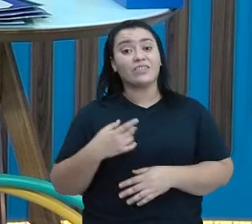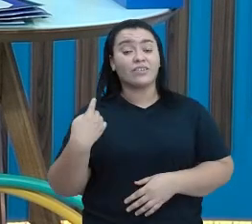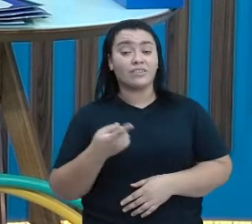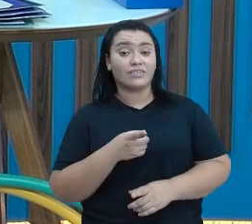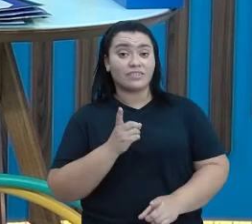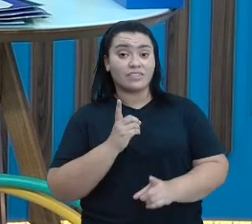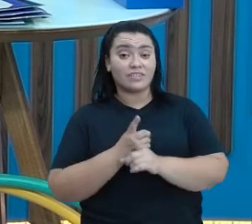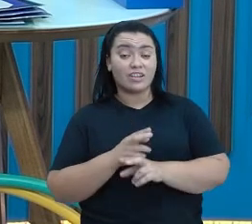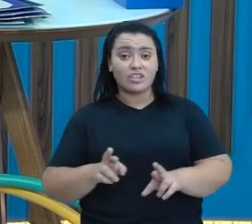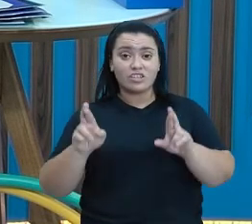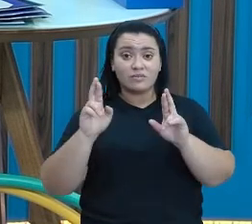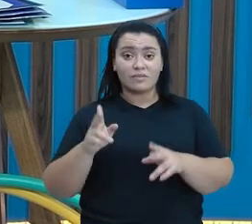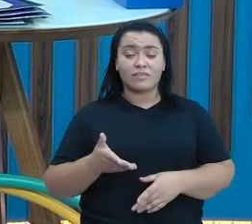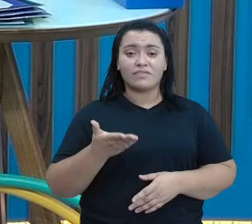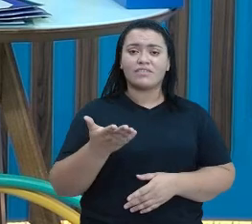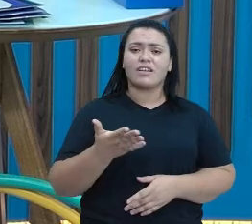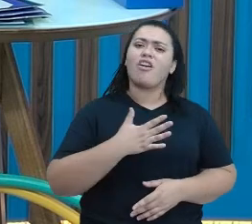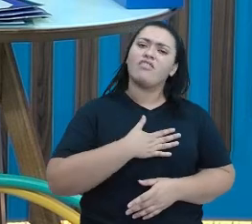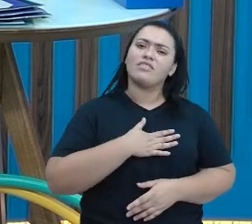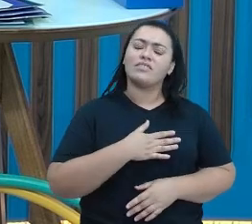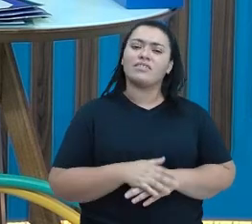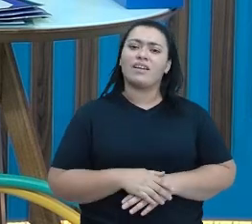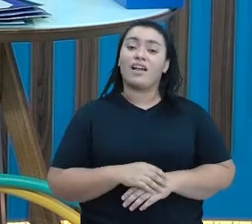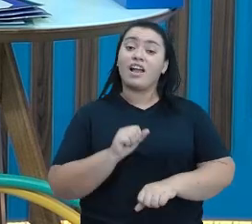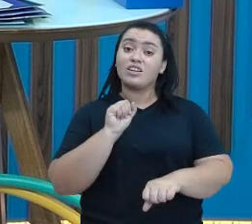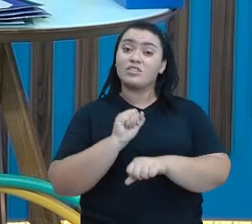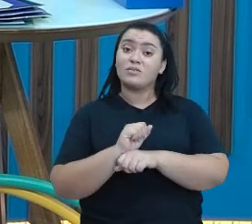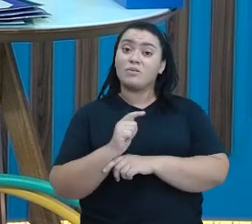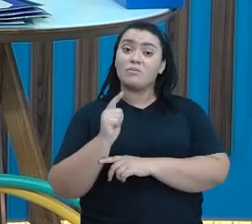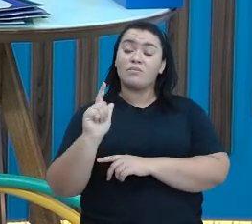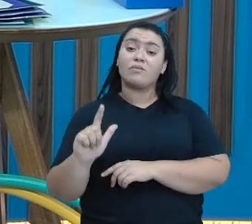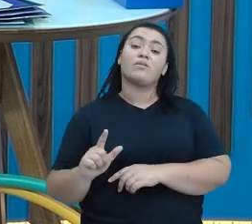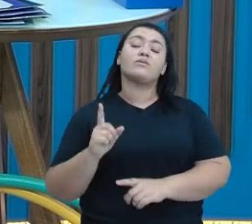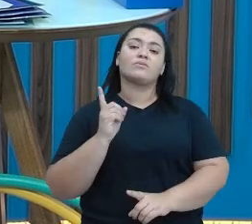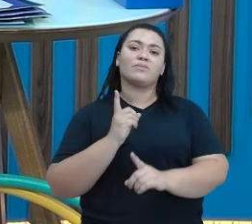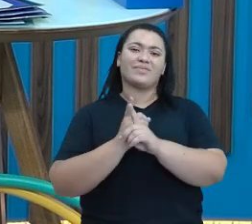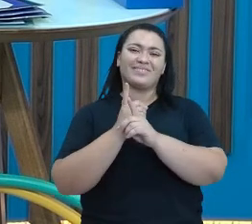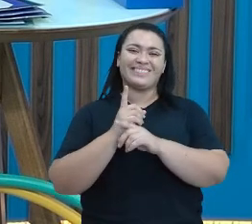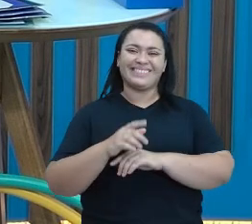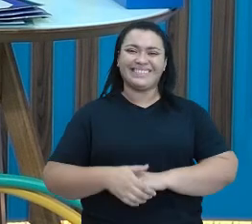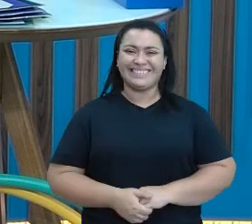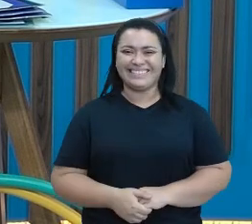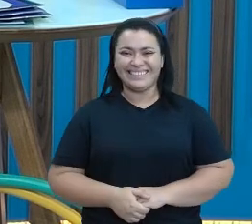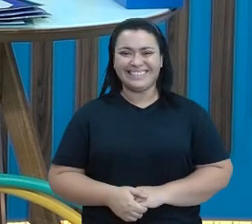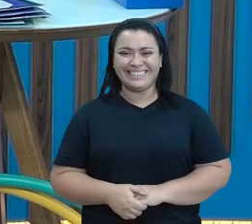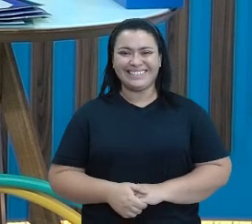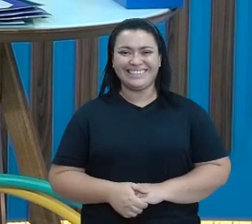encontro, espero que vocês tenham gostado. Aguardo vocês no nosso próximo encontro.